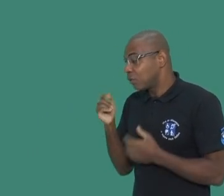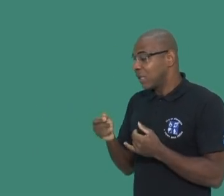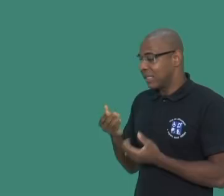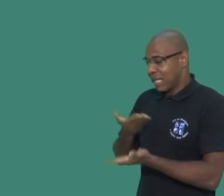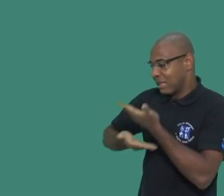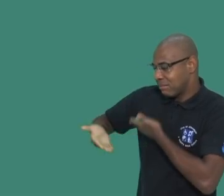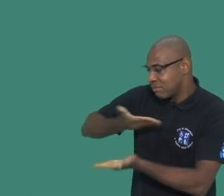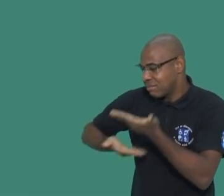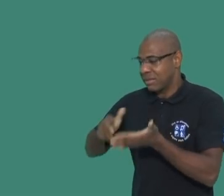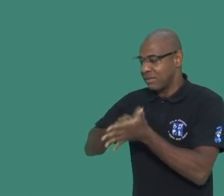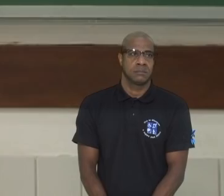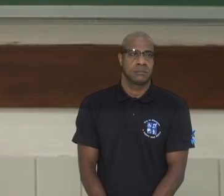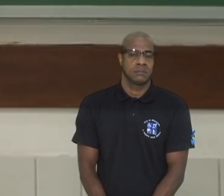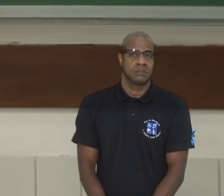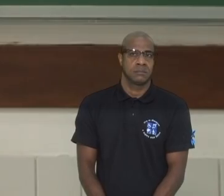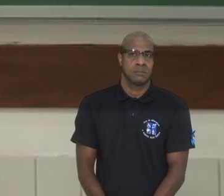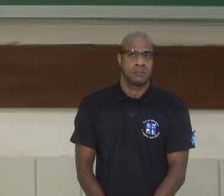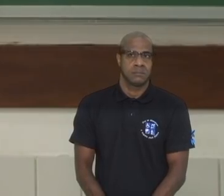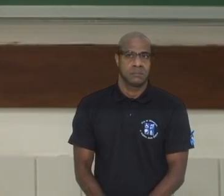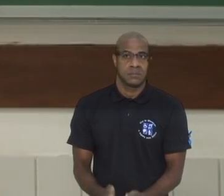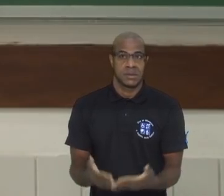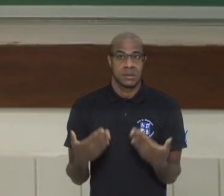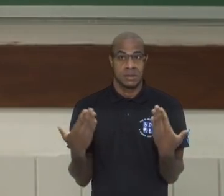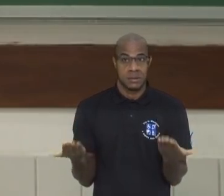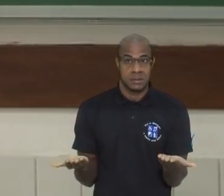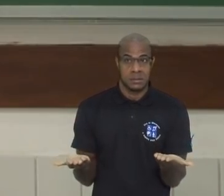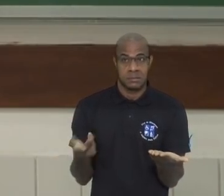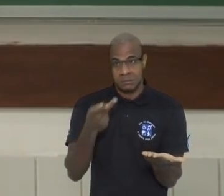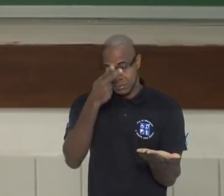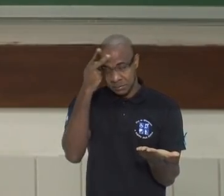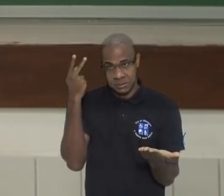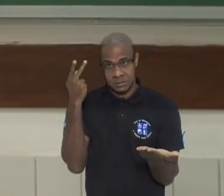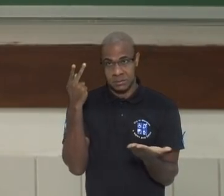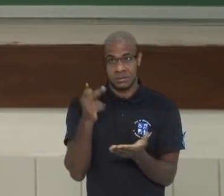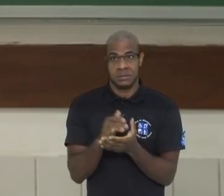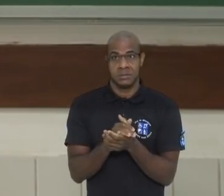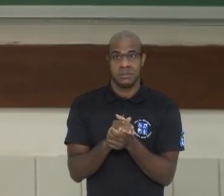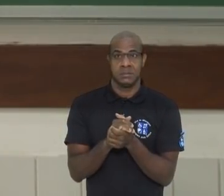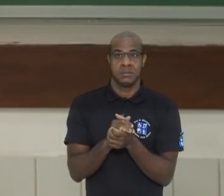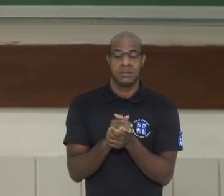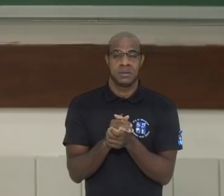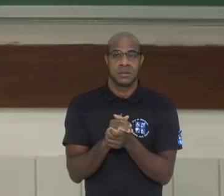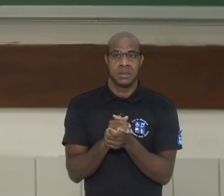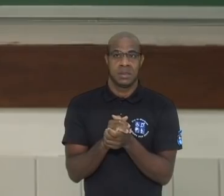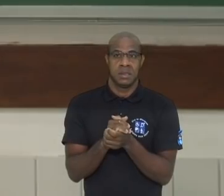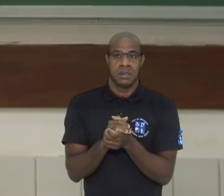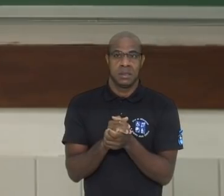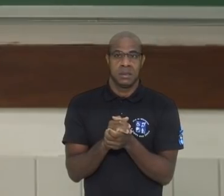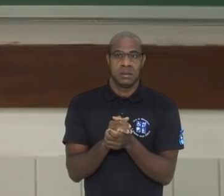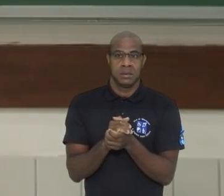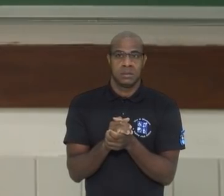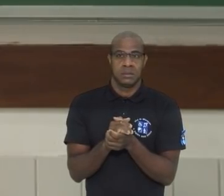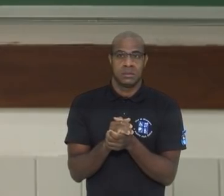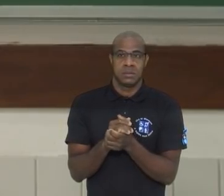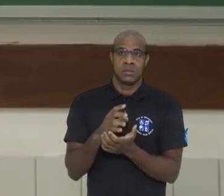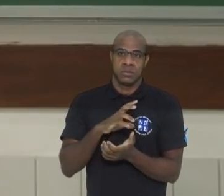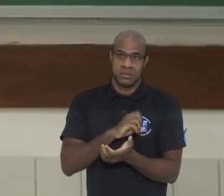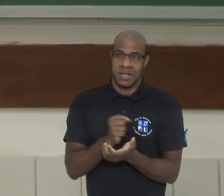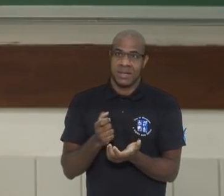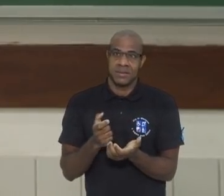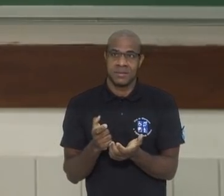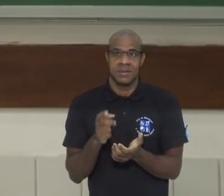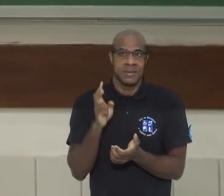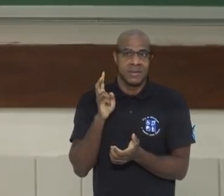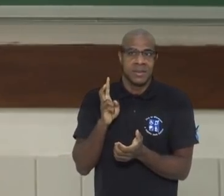laços. Criar laços? E aí, pessoal, gostaram desse outro momento da história do